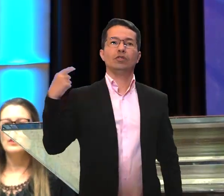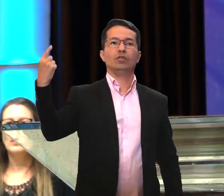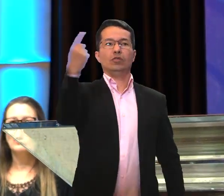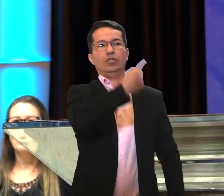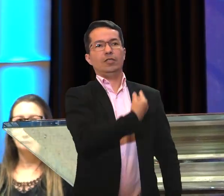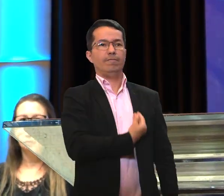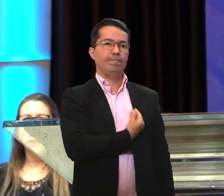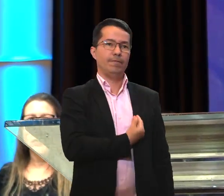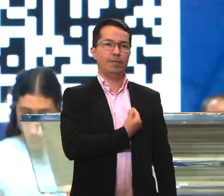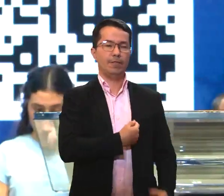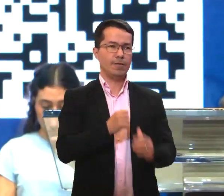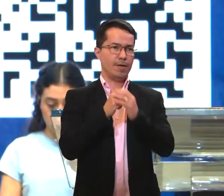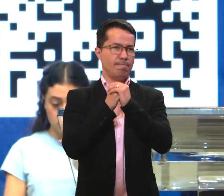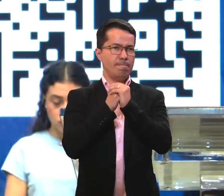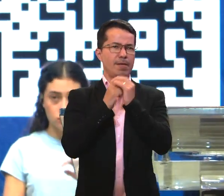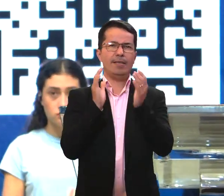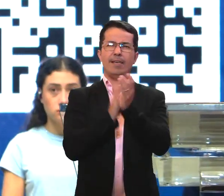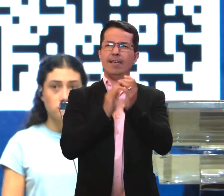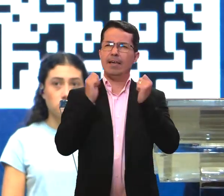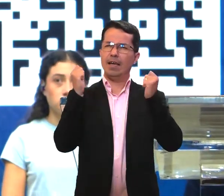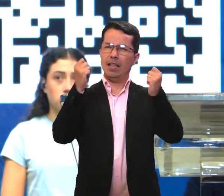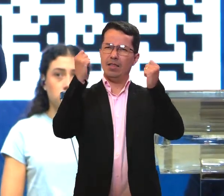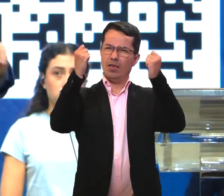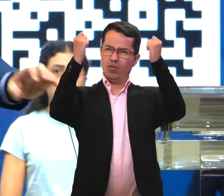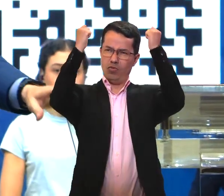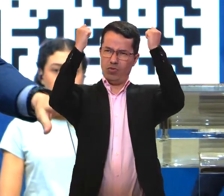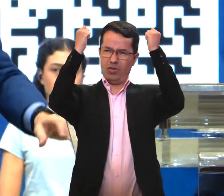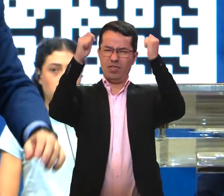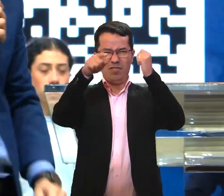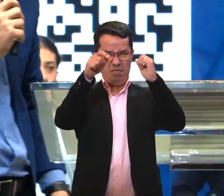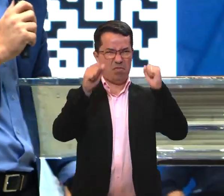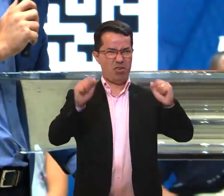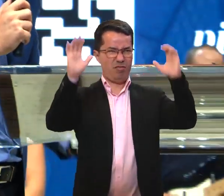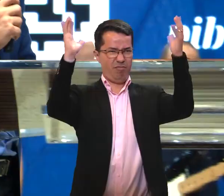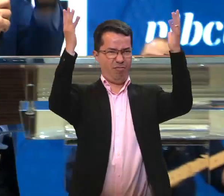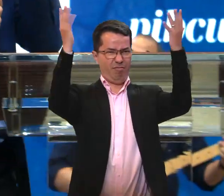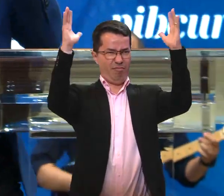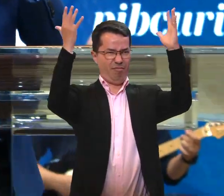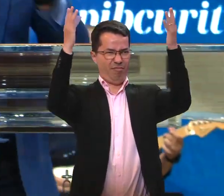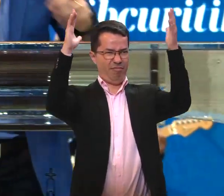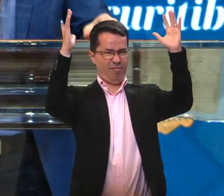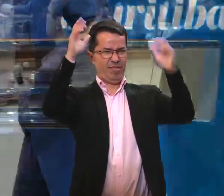nós, amém, aleluia. Você pode aplaudir ao Senhor.